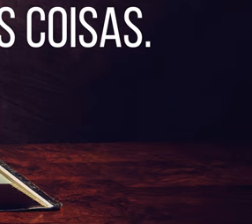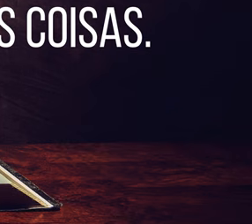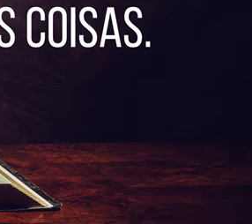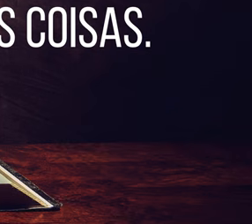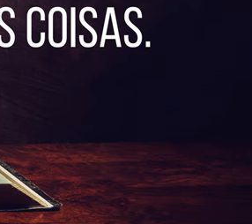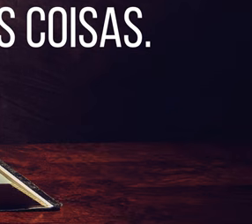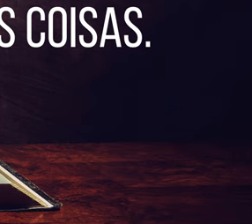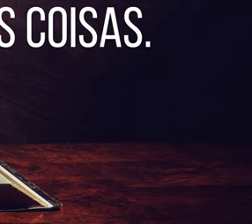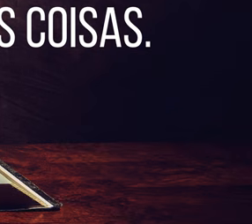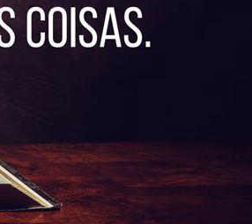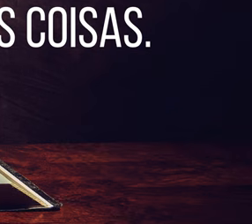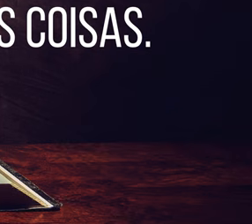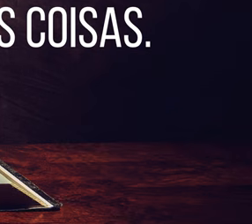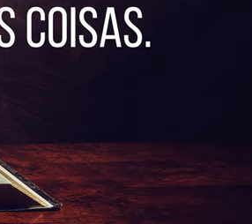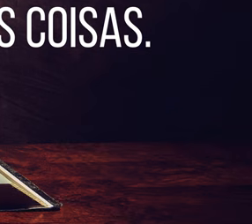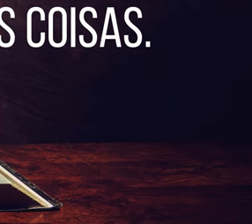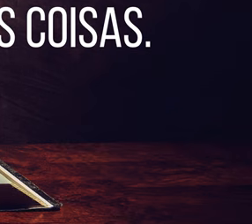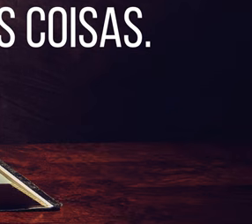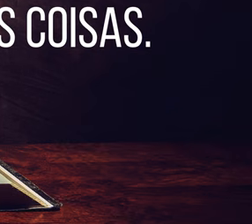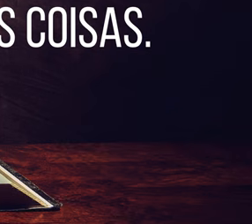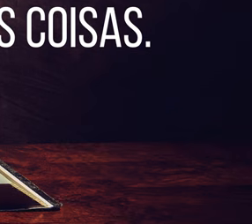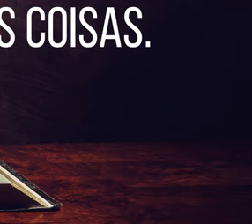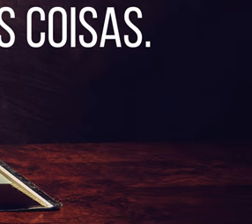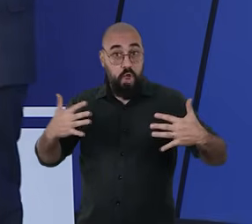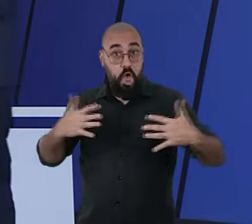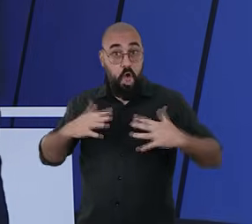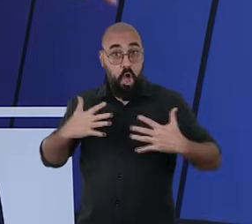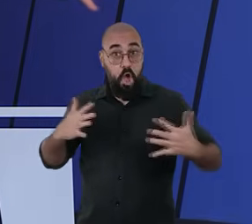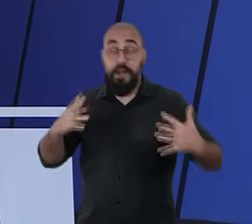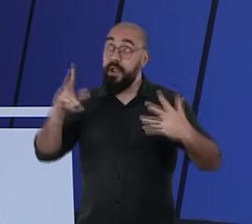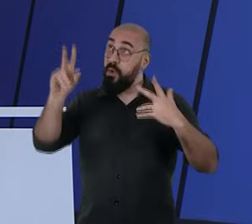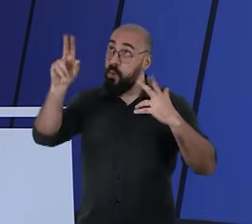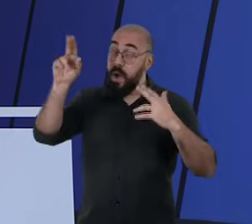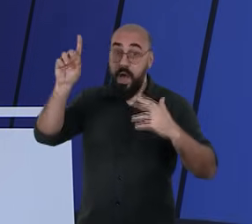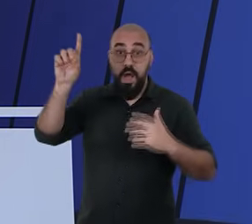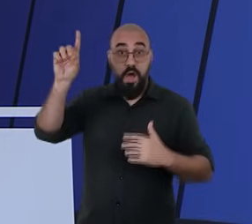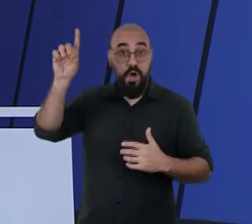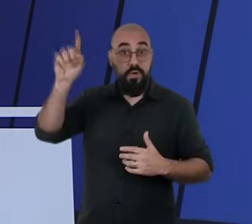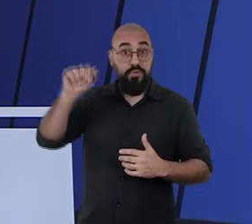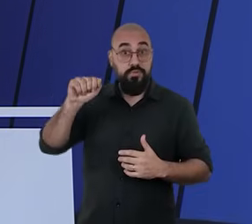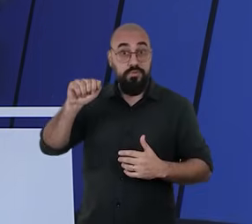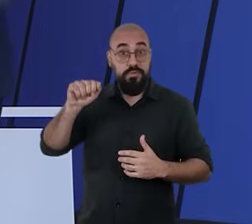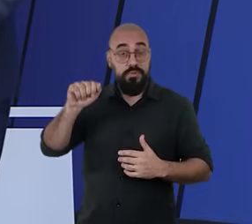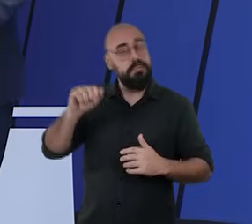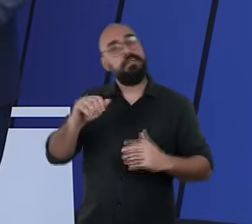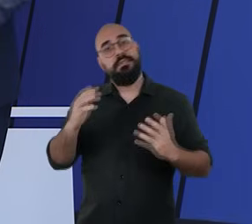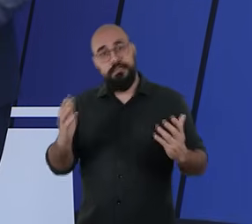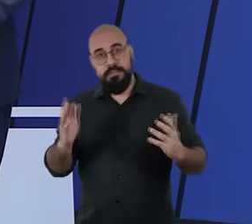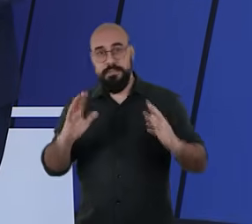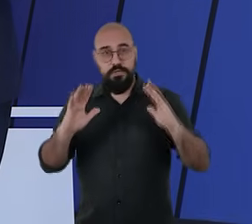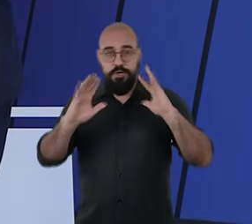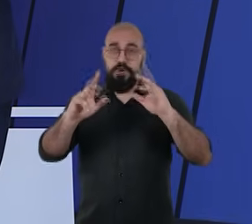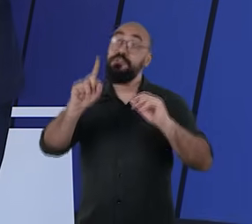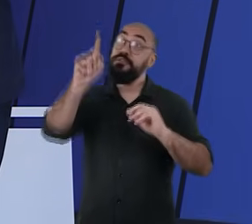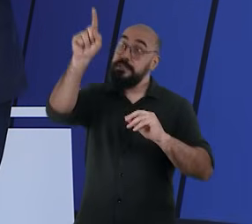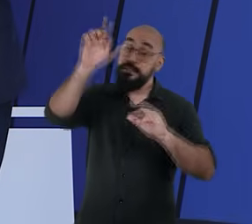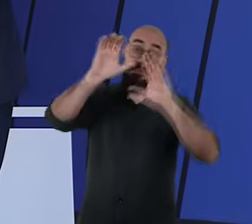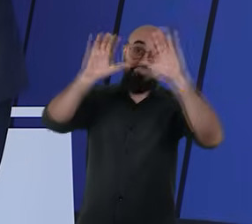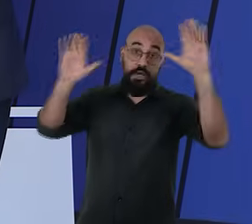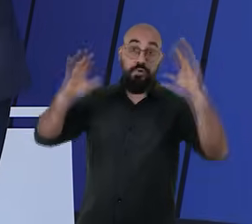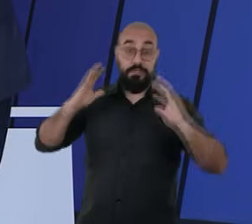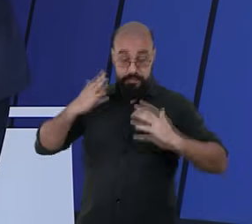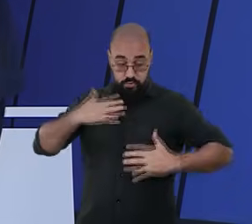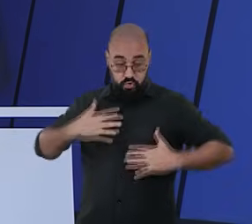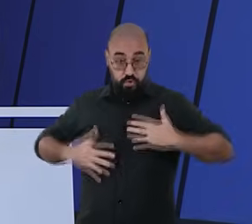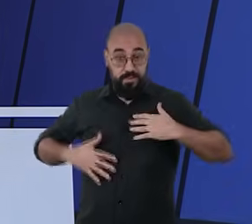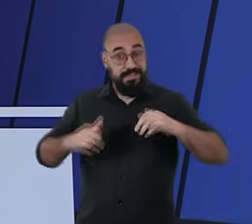ser igual ao corpo da sua glória. Ou seja, todos os salvos no céu, eles estarão com